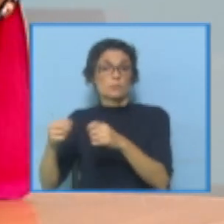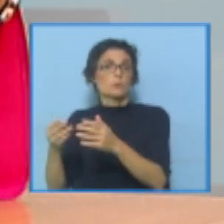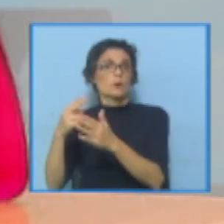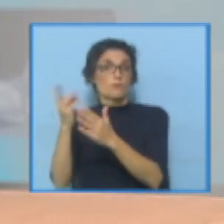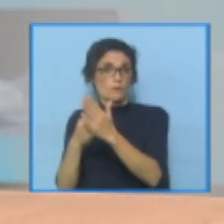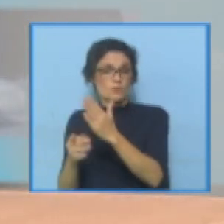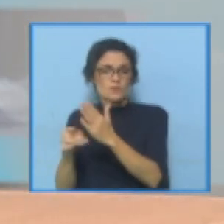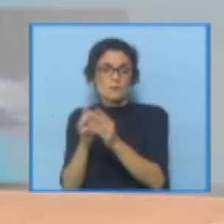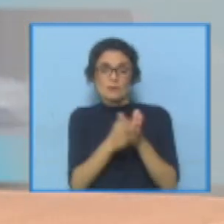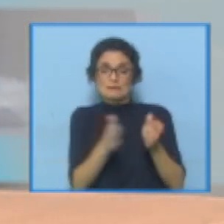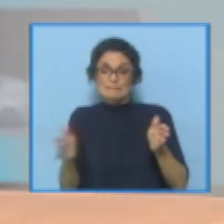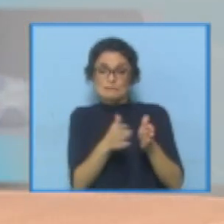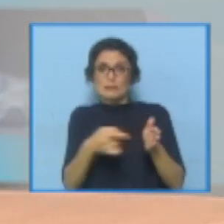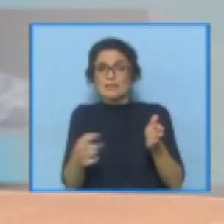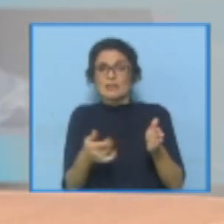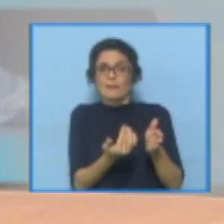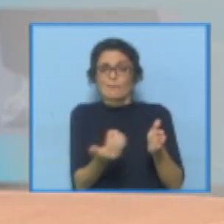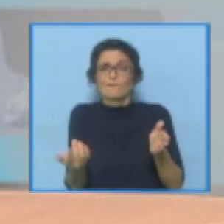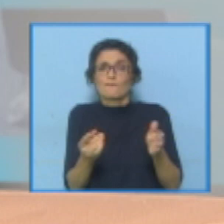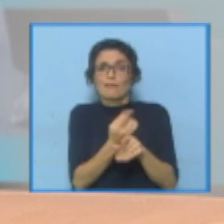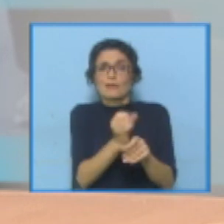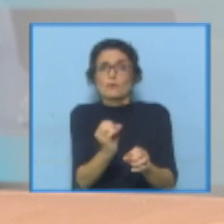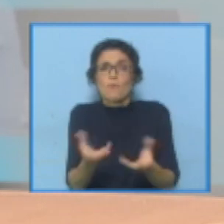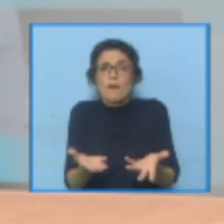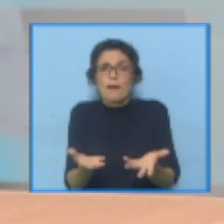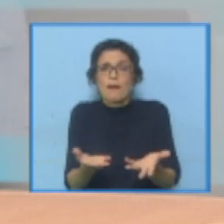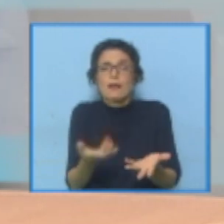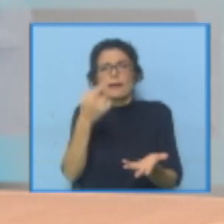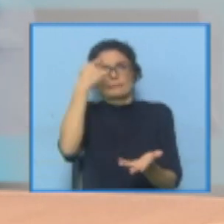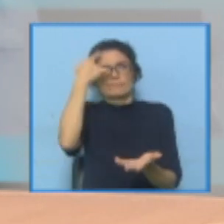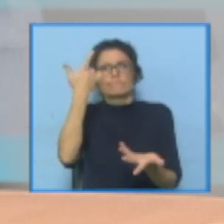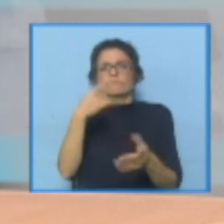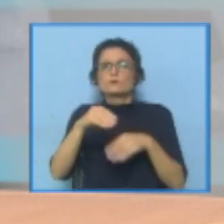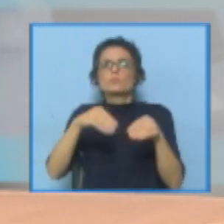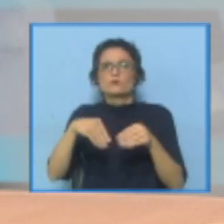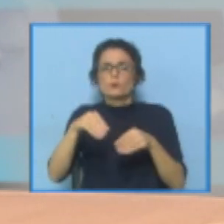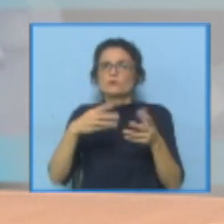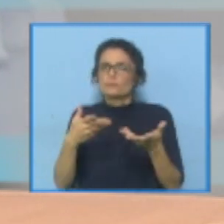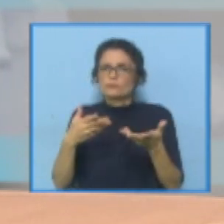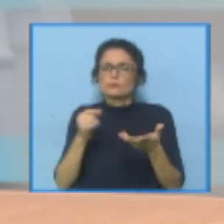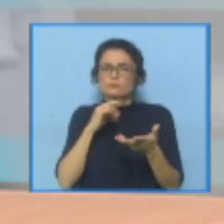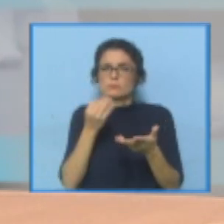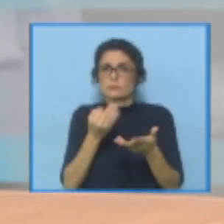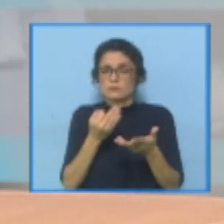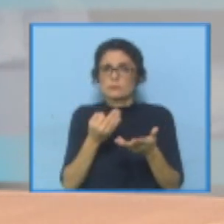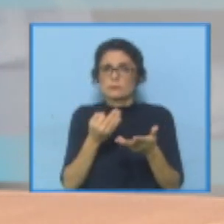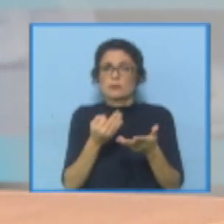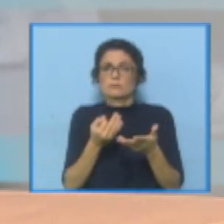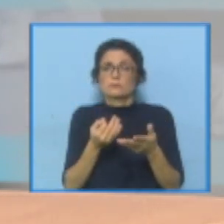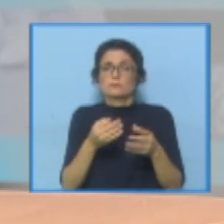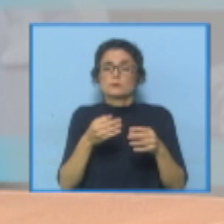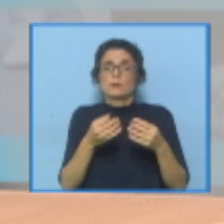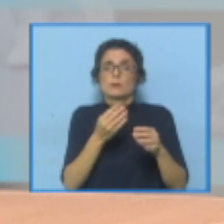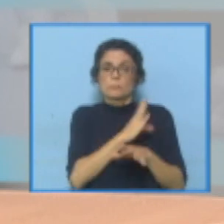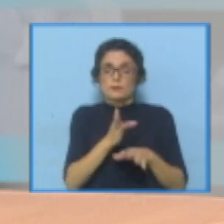meses do ano as coisas ficam assim um bocadinho a descoberto. Então vamos pensar num jogo que possa ser usado não só em contexto escolar, mas